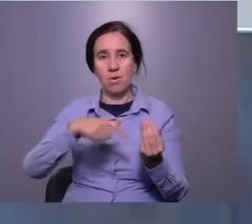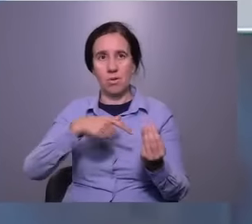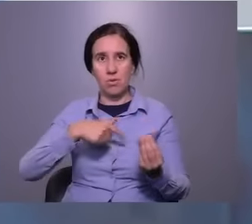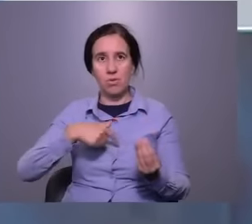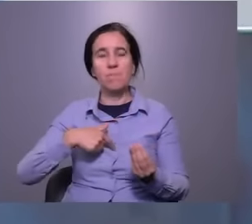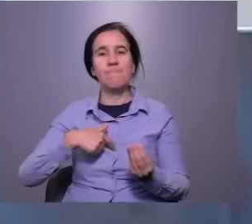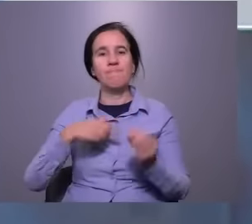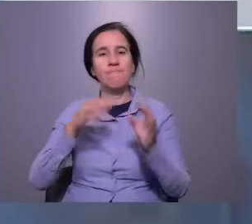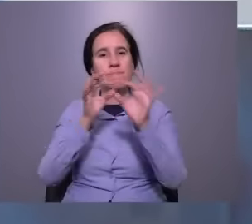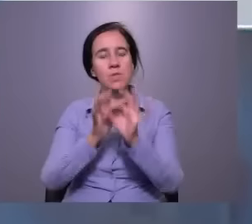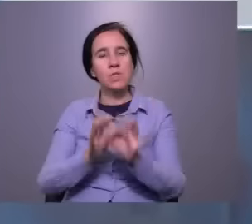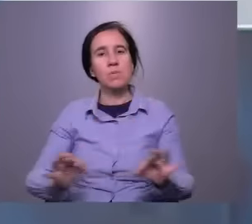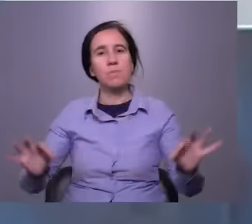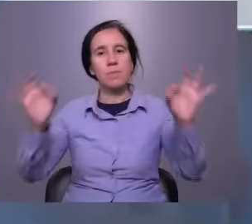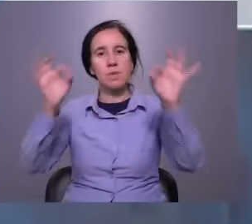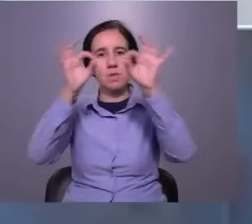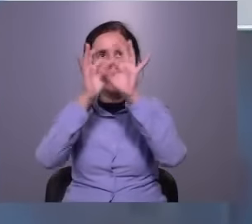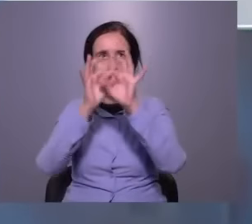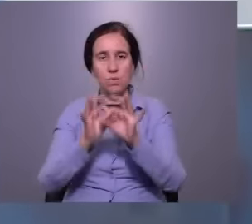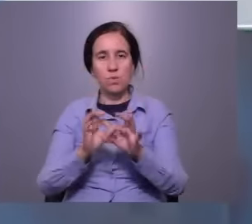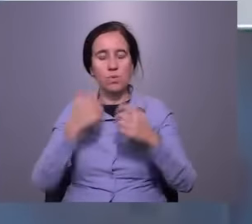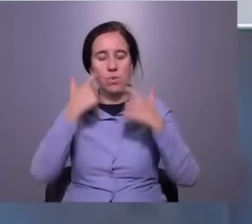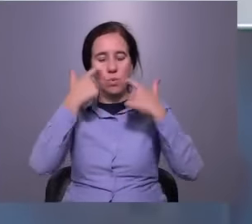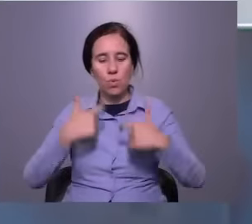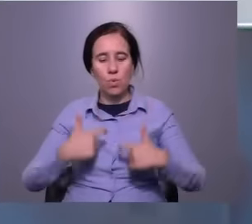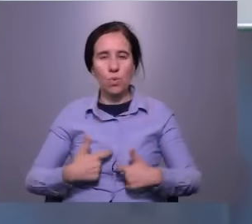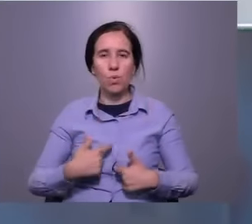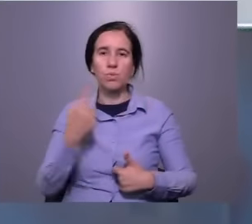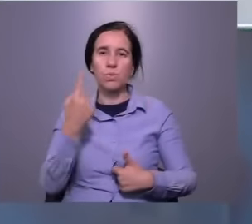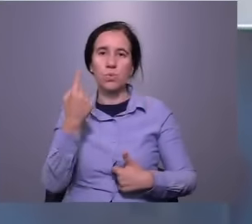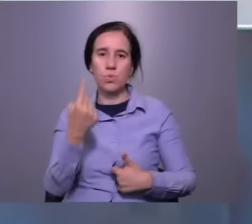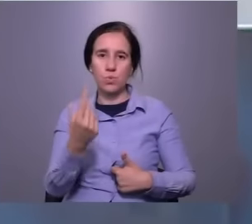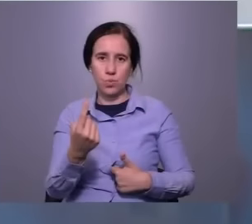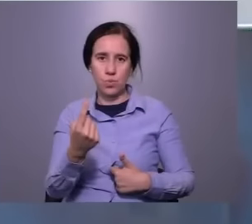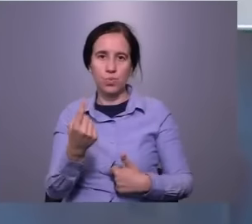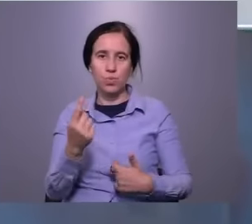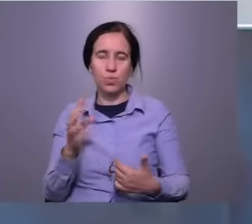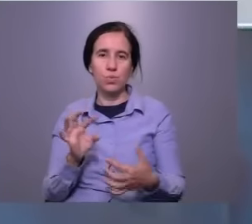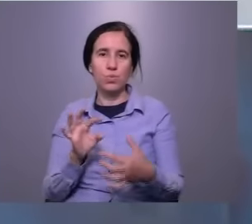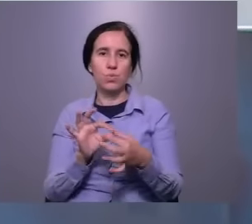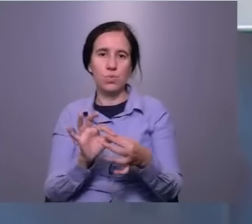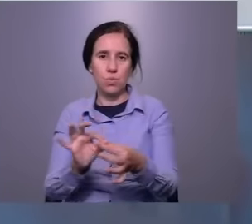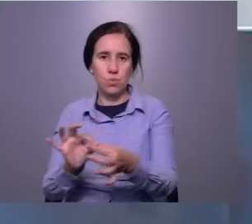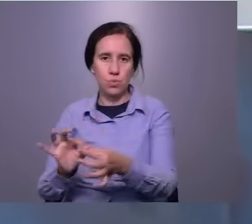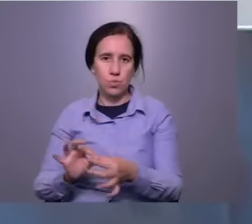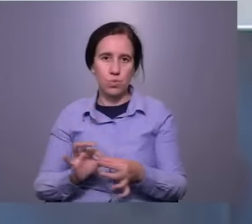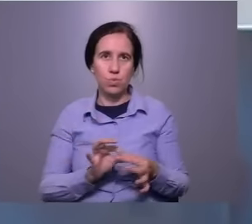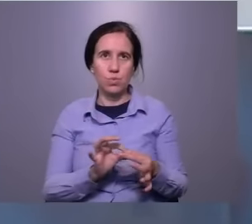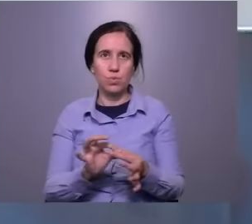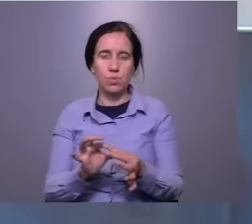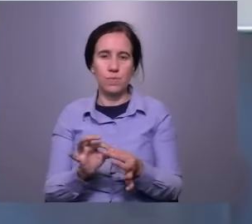Humildemente vos suplicamos que, participando no corpo e sangue de